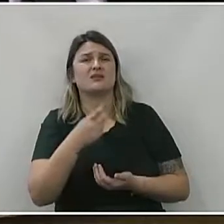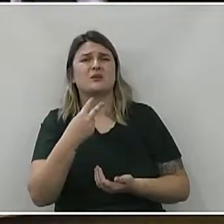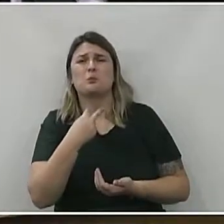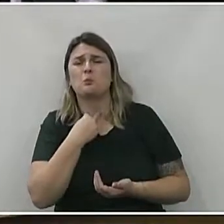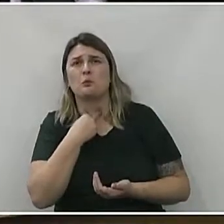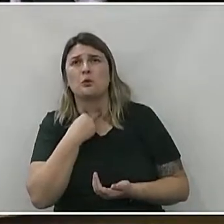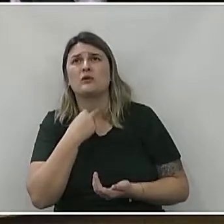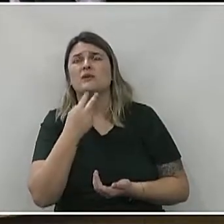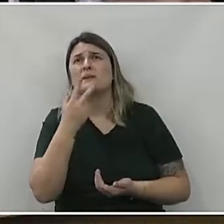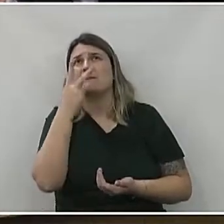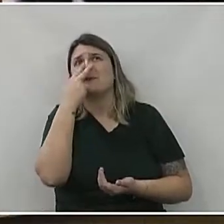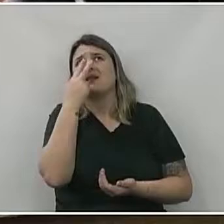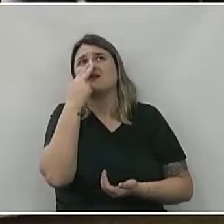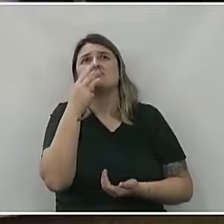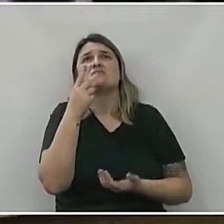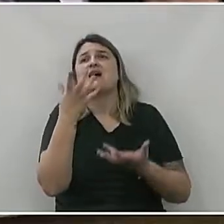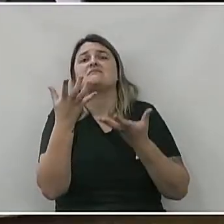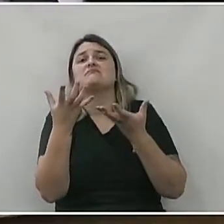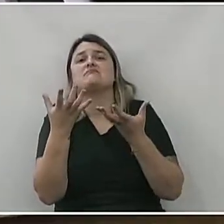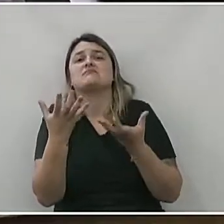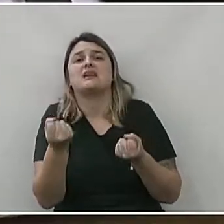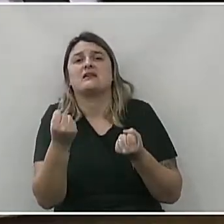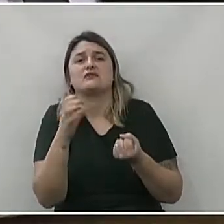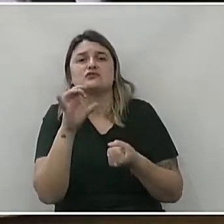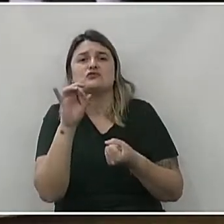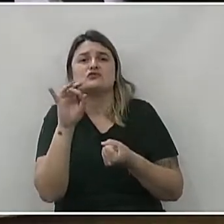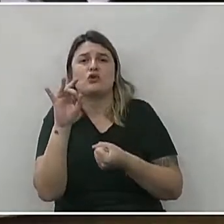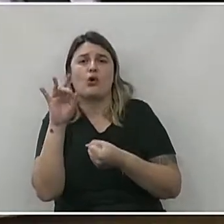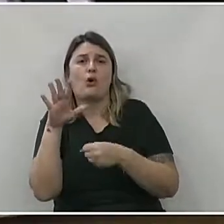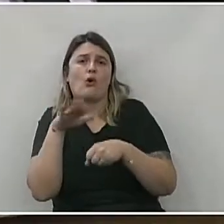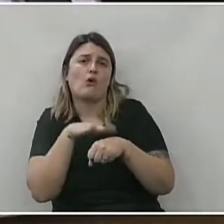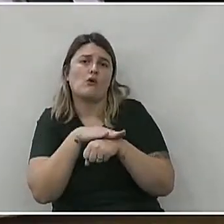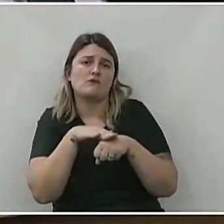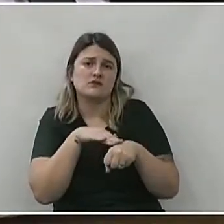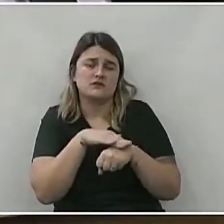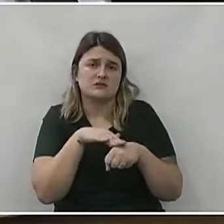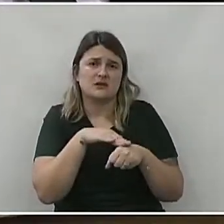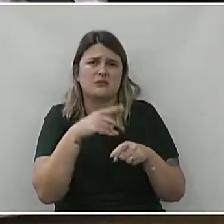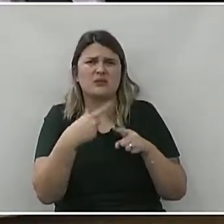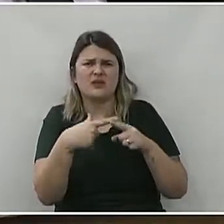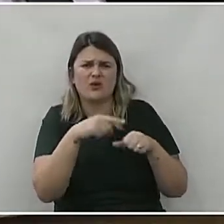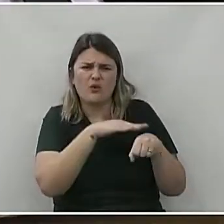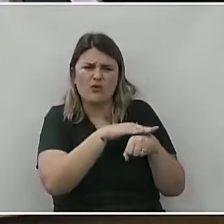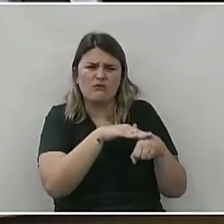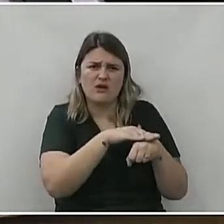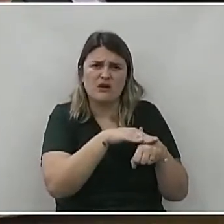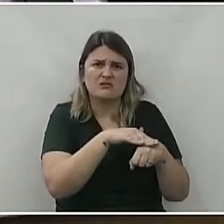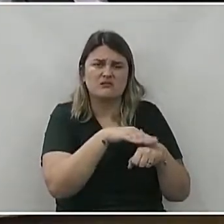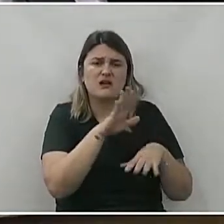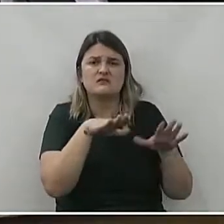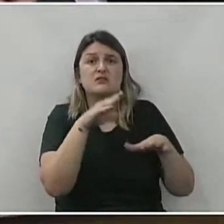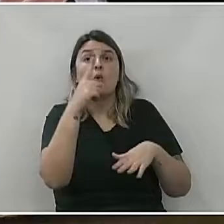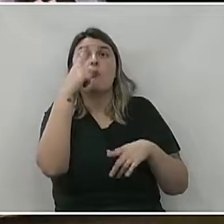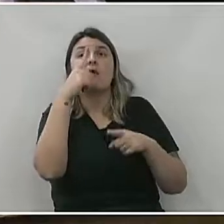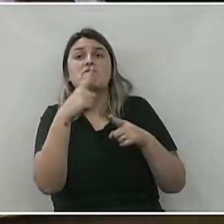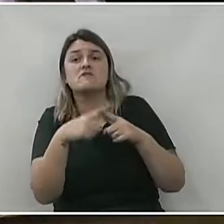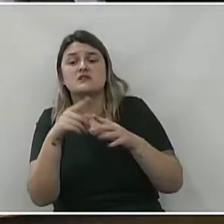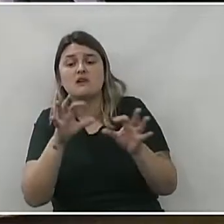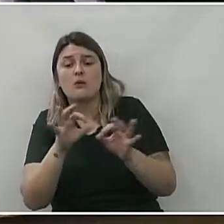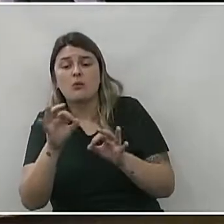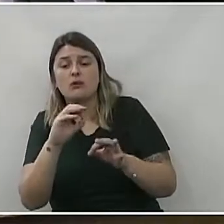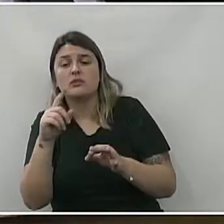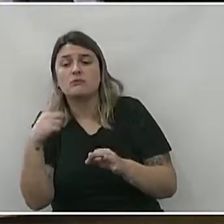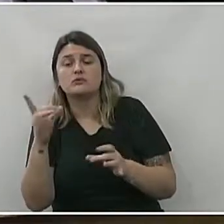pode mais, né, a gente não pode aceitar apenas uma conversa, né, porque essa conversa nunca sai do papel, às vezes sai uma vez e depois